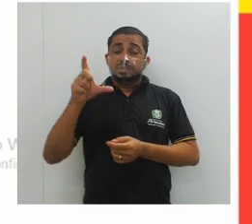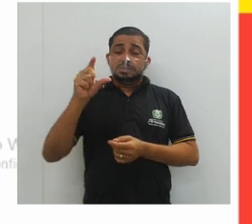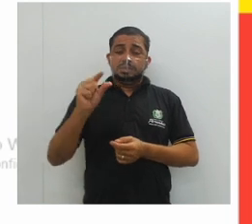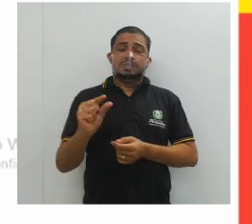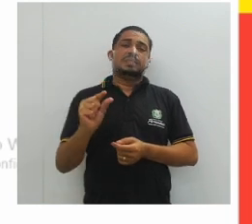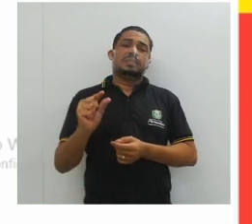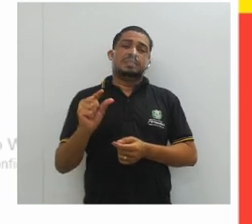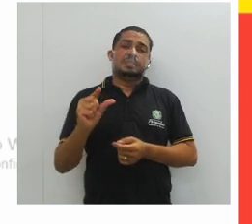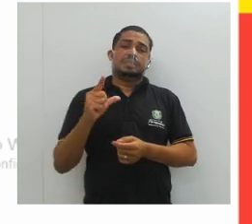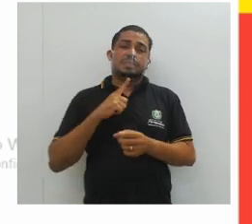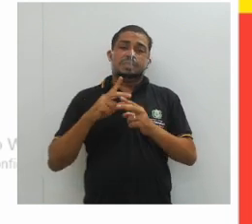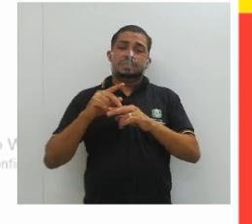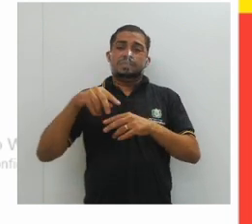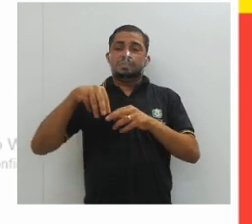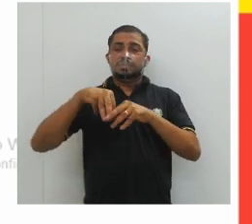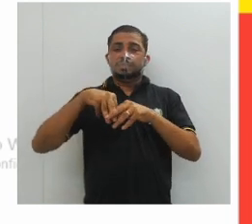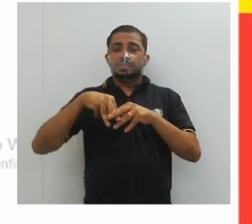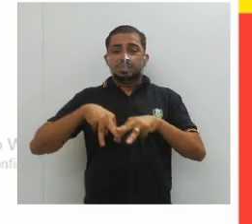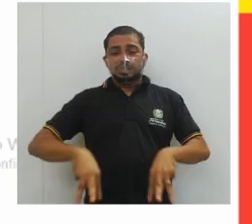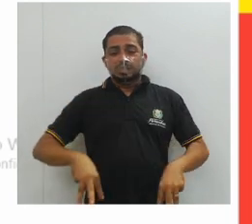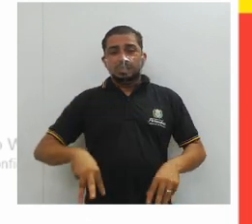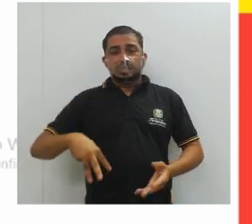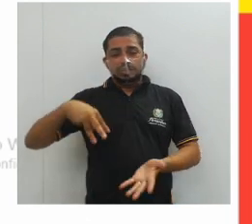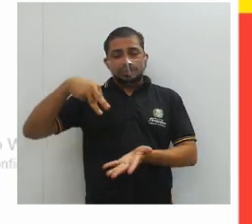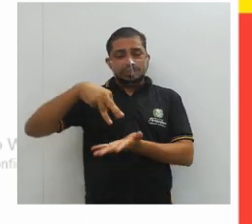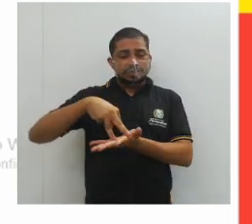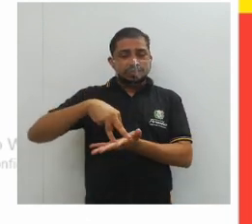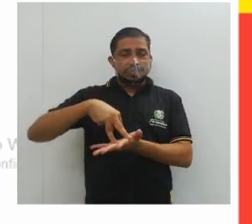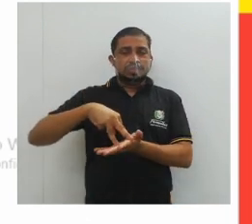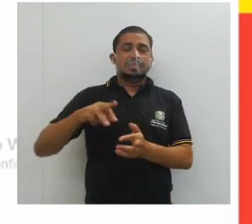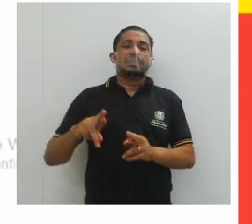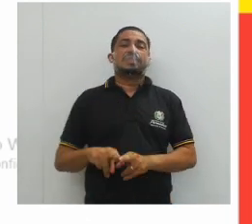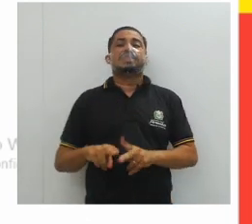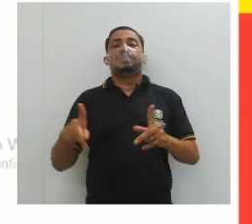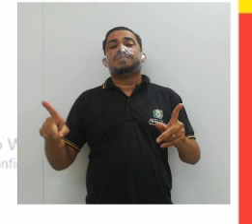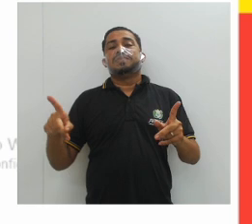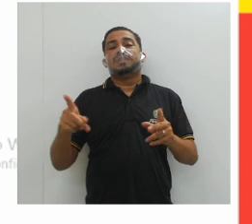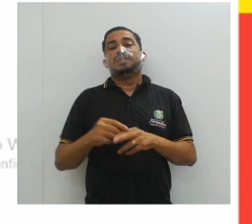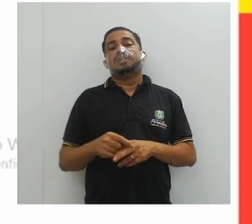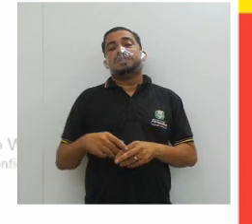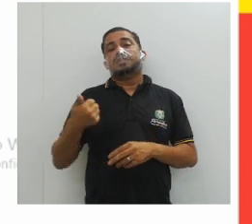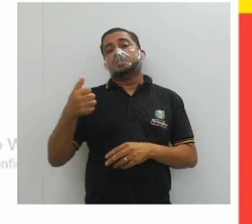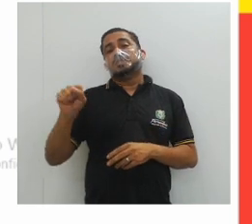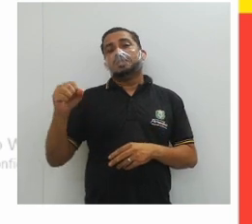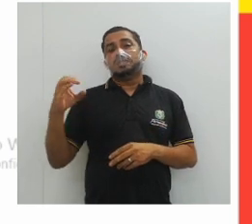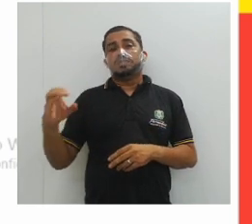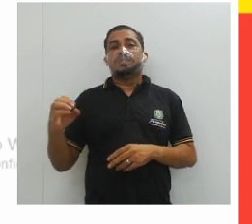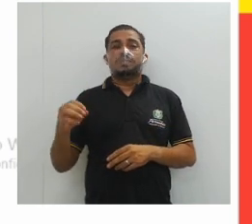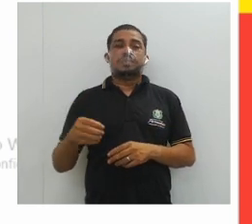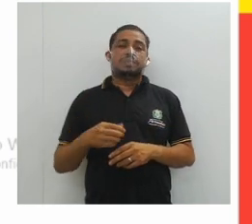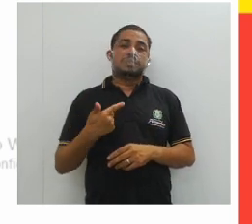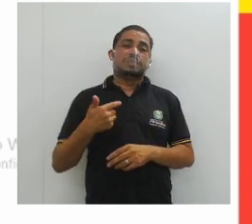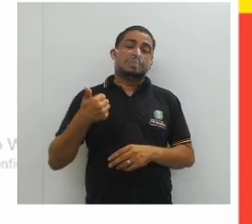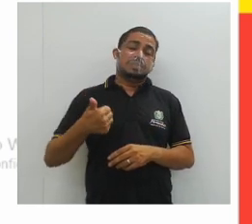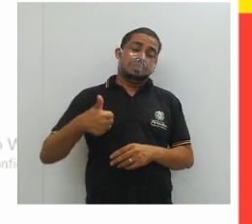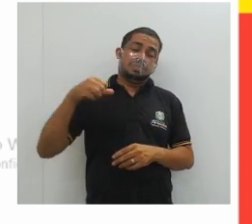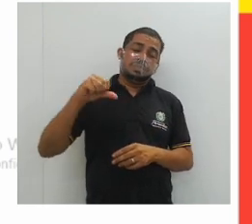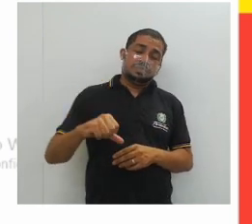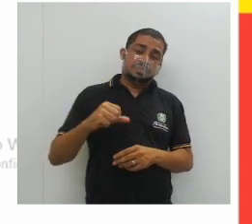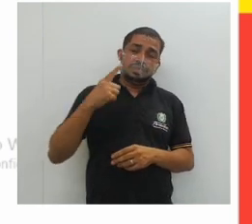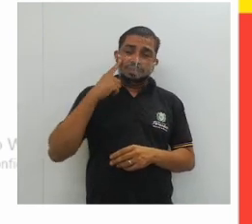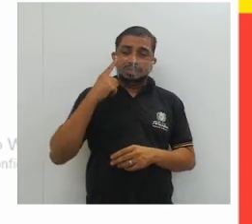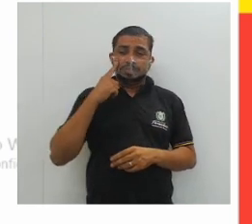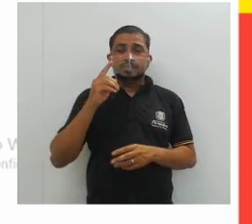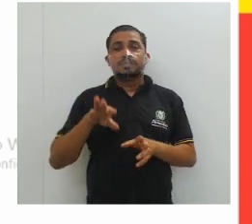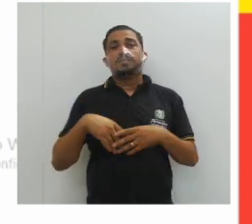pequena, está em cima de um pedestal, diferente daquela câmera de fotografia lá do século XIX, e aí já vai dando uma lógica para a gente do